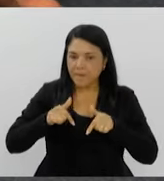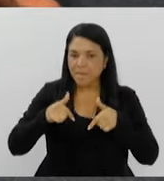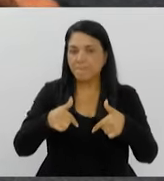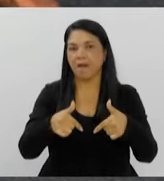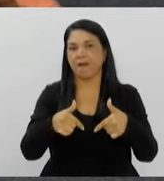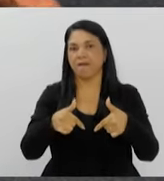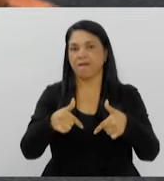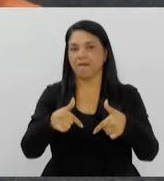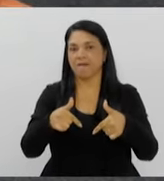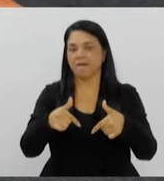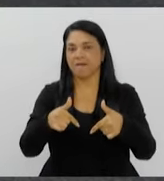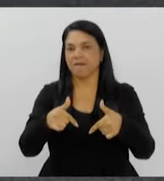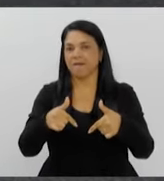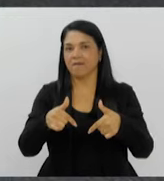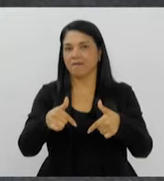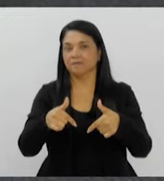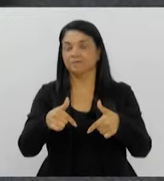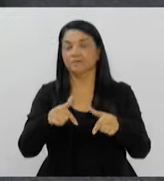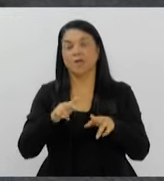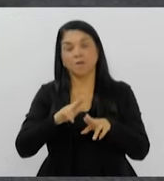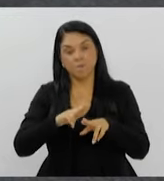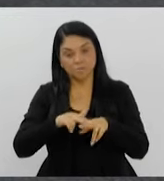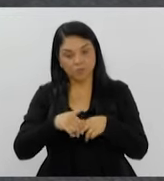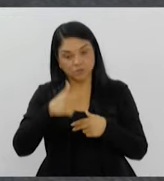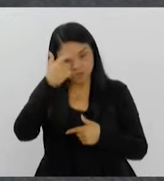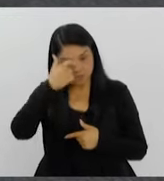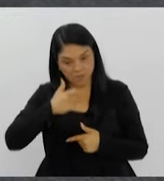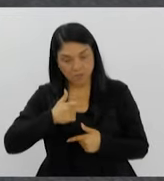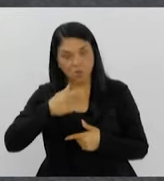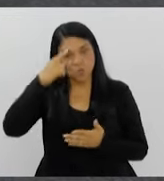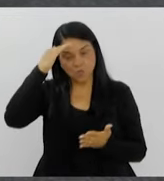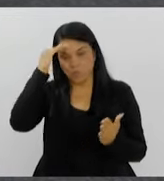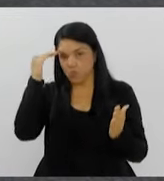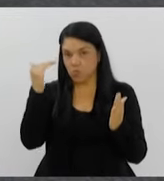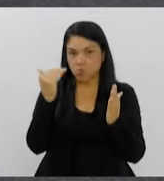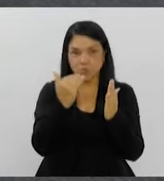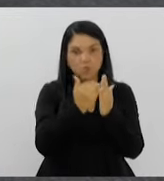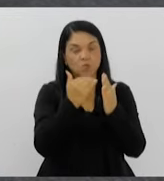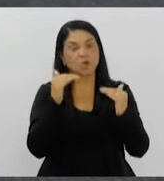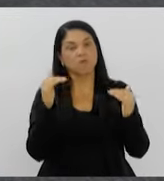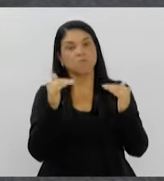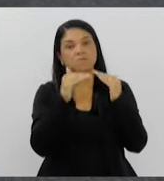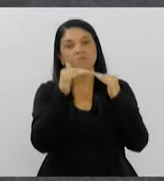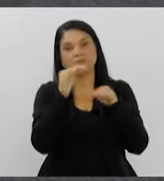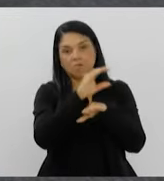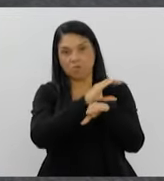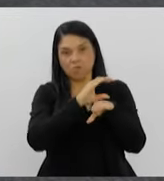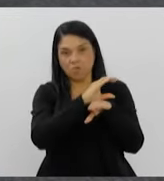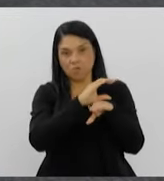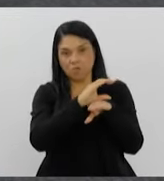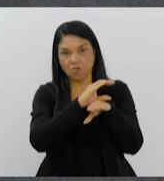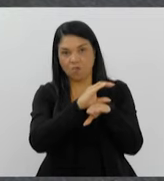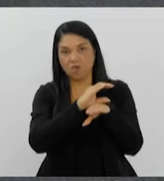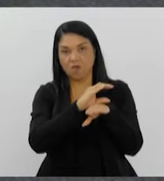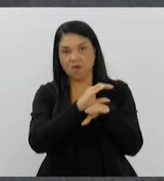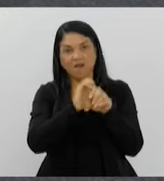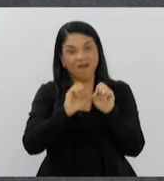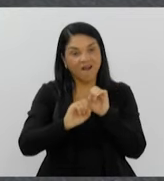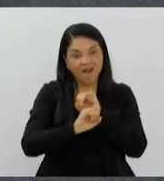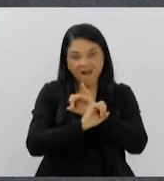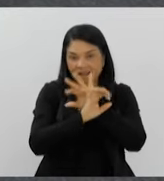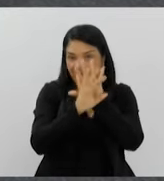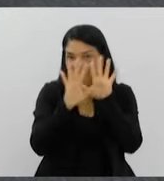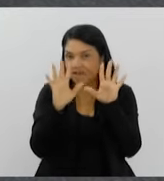colocar por isso porque eu também sou cumpridora da Constituição ela diz de maneira muito clara e